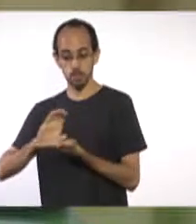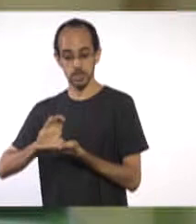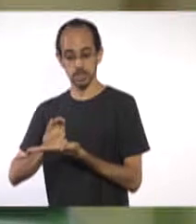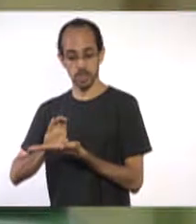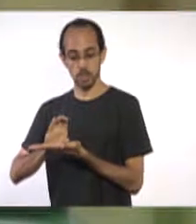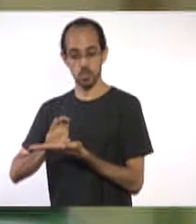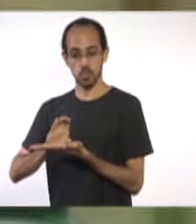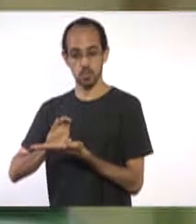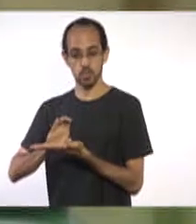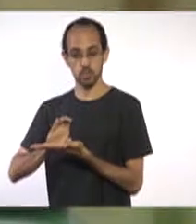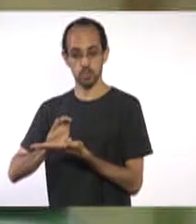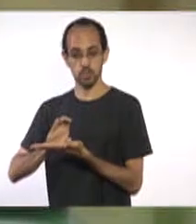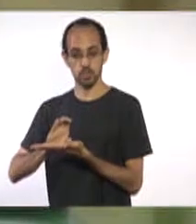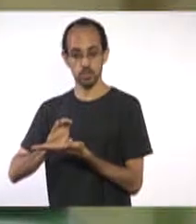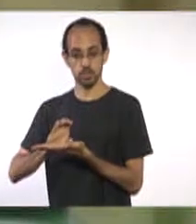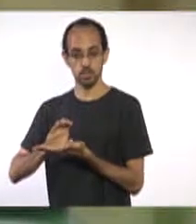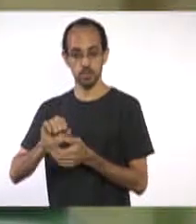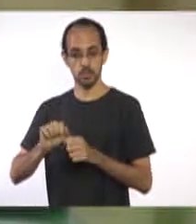fazê-lo